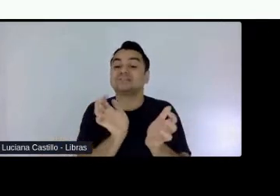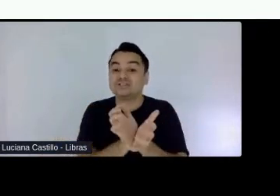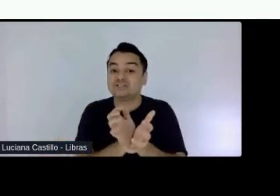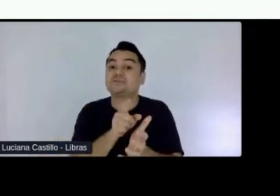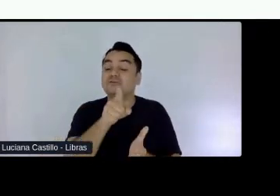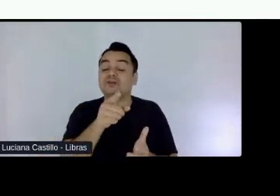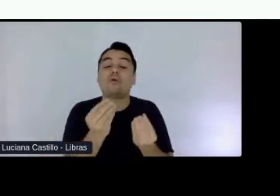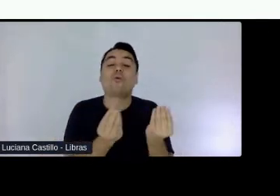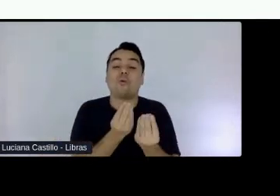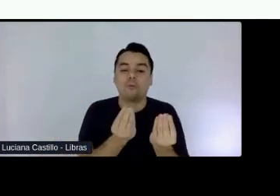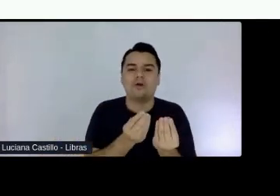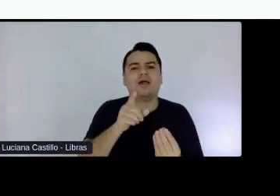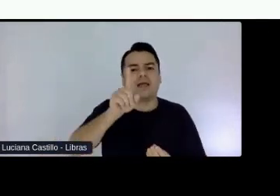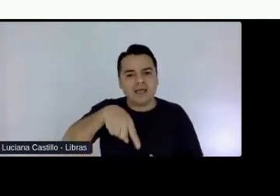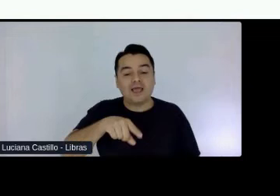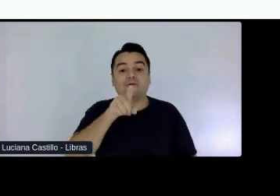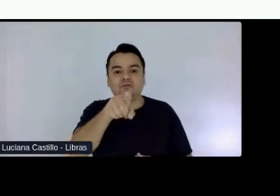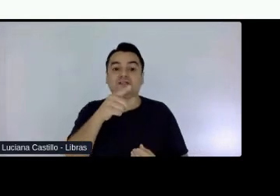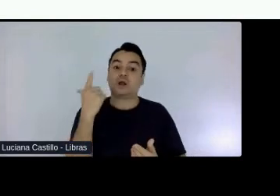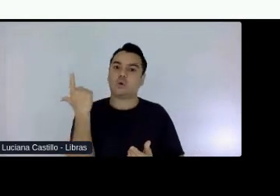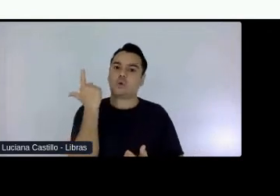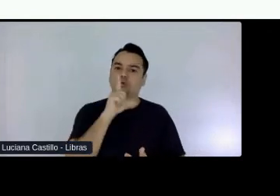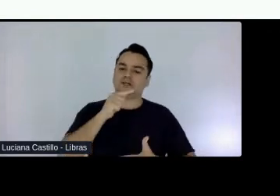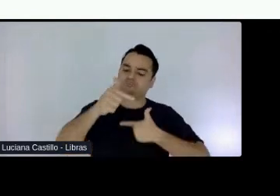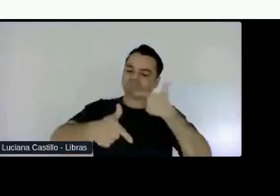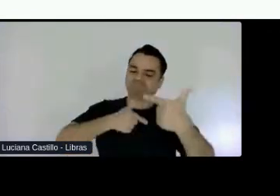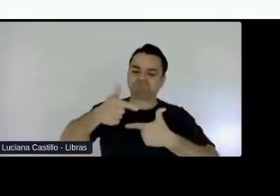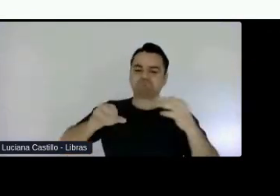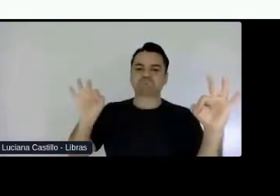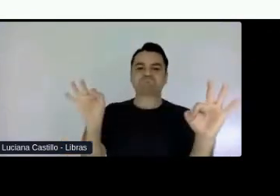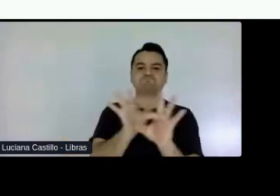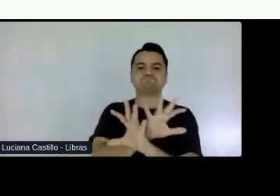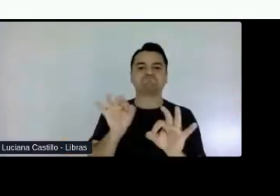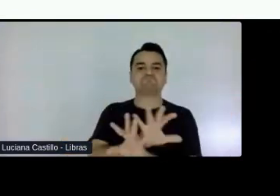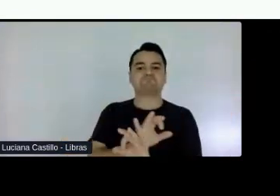sucesso? É aquele time que consegue entregar, né? É um time que consegue